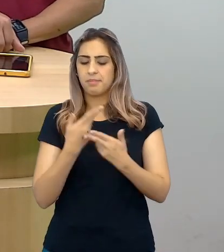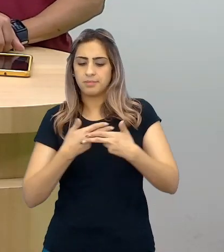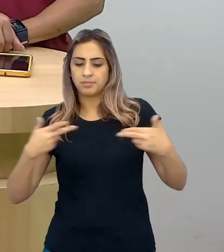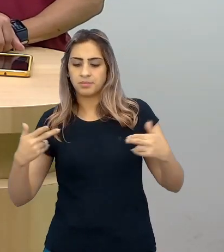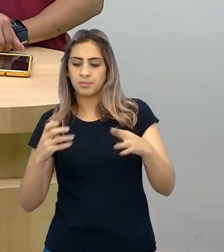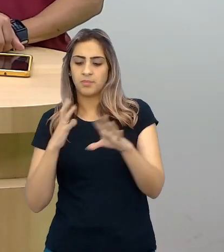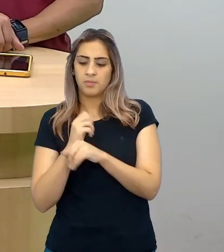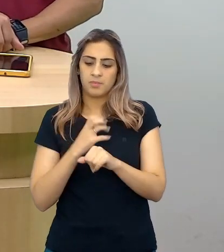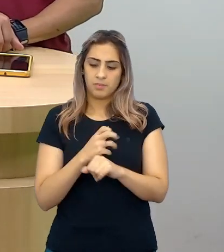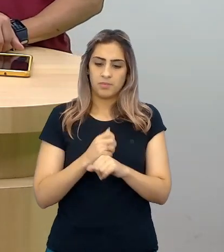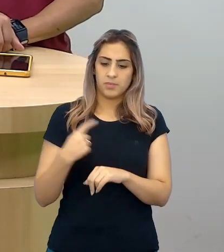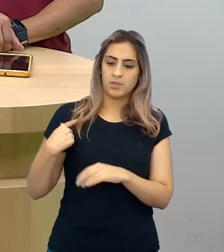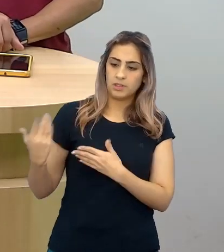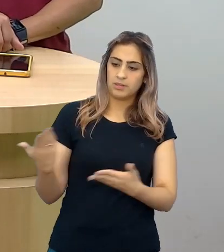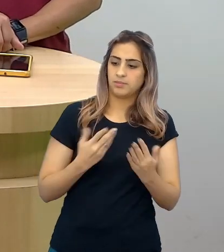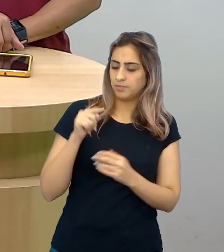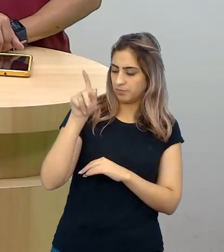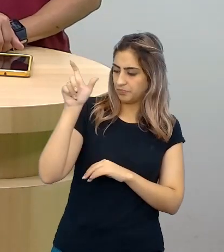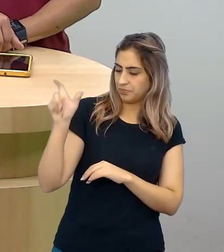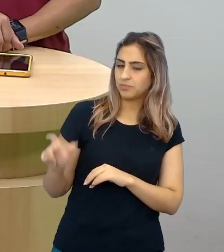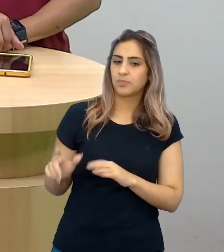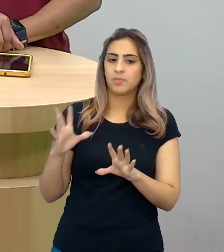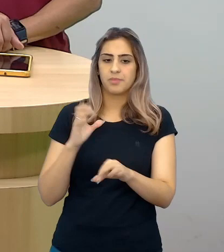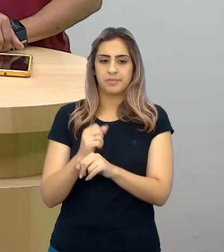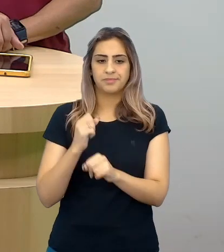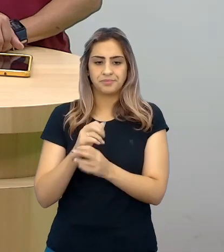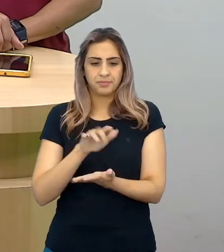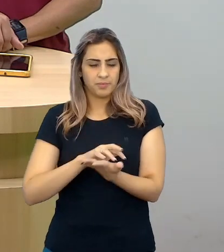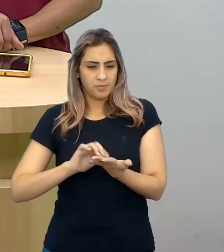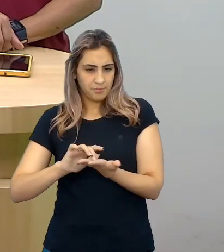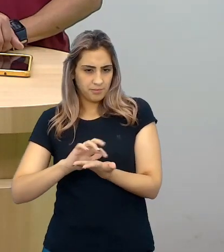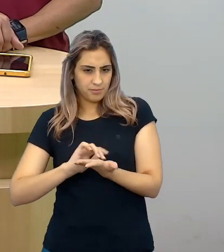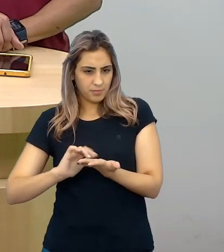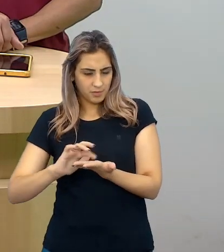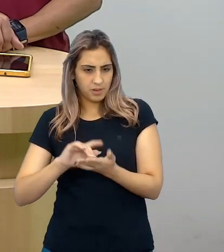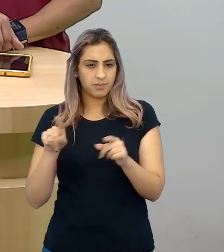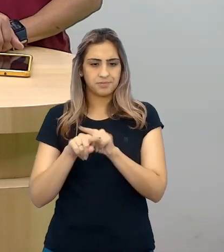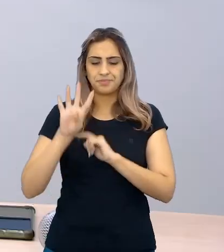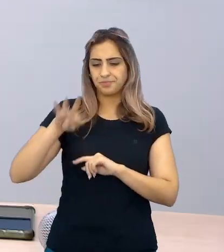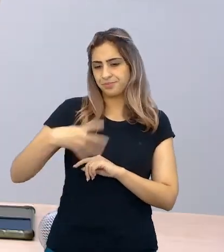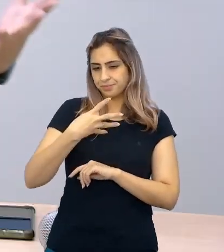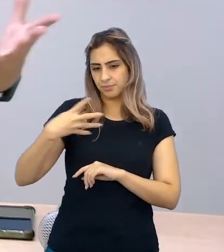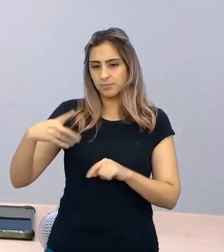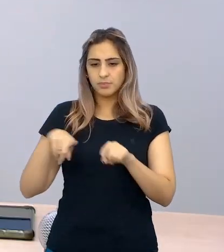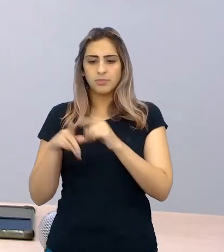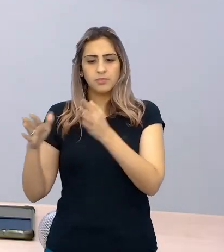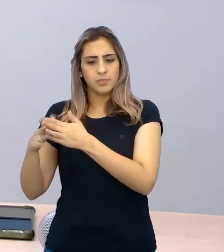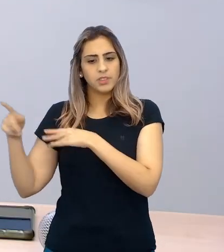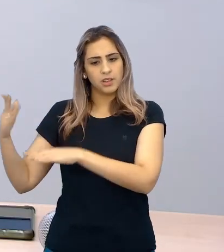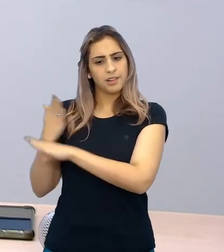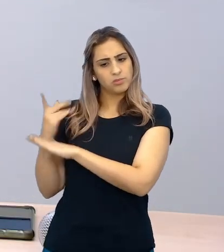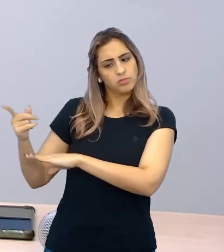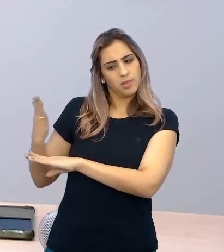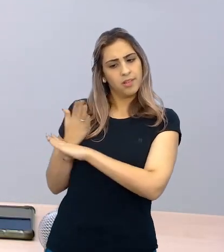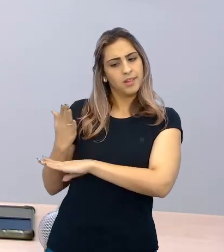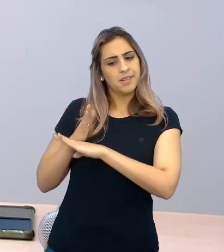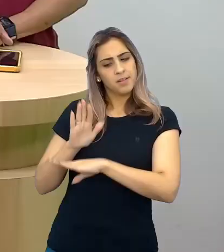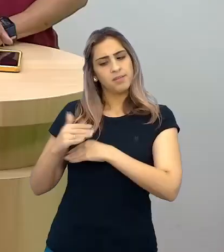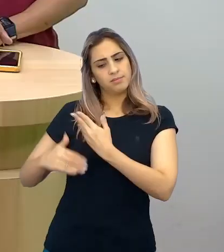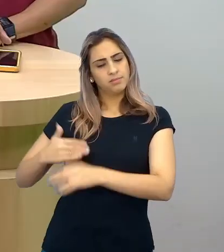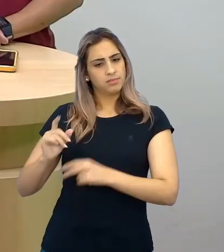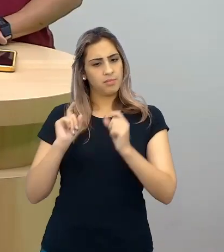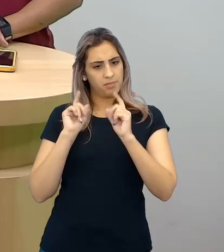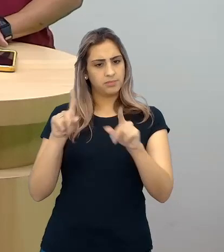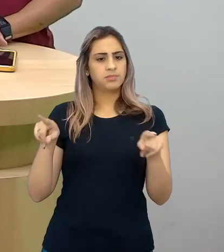cálculos aqui, tá, Osmar? Então eu trouxe você, a calculadora, eu trouxe o computador porque eu vou pro Excel também, mas aí eu vou pedir sua ajuda, aí você vai me ajudando aí no decorrer. Legal.